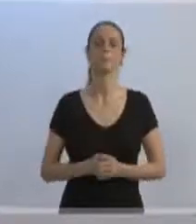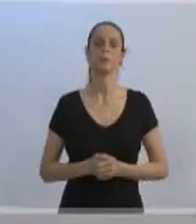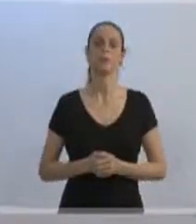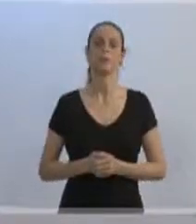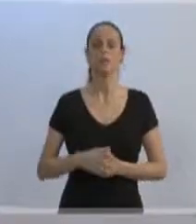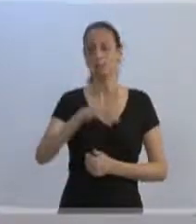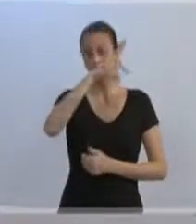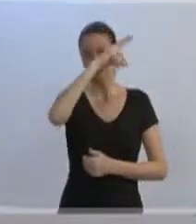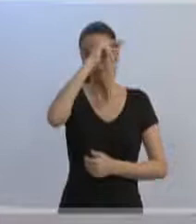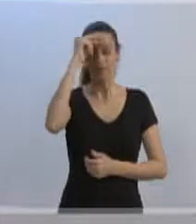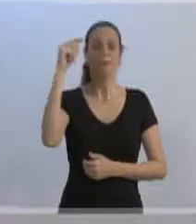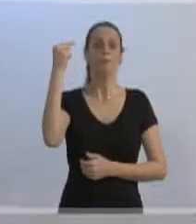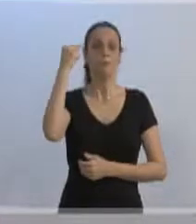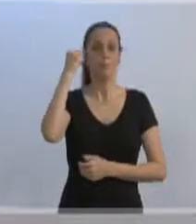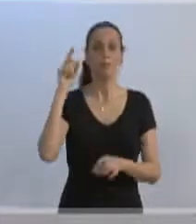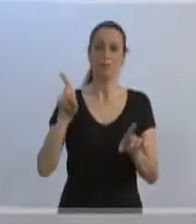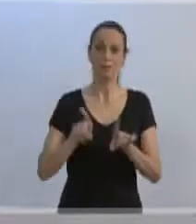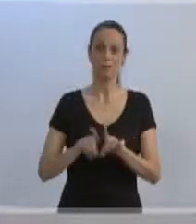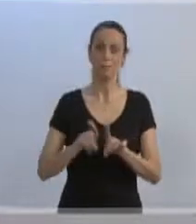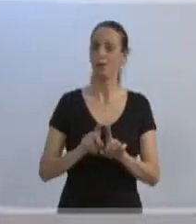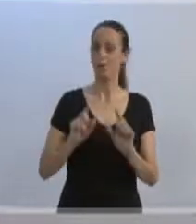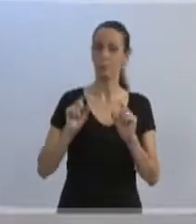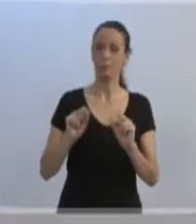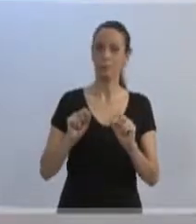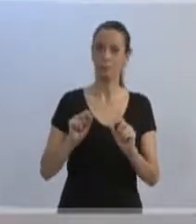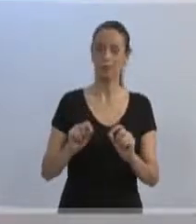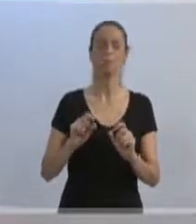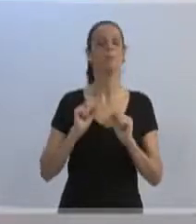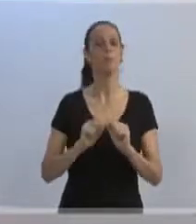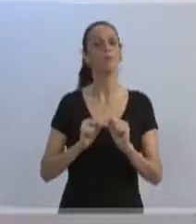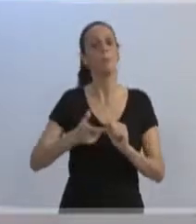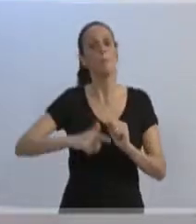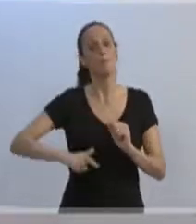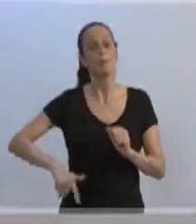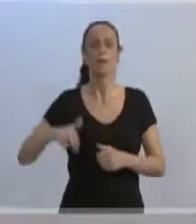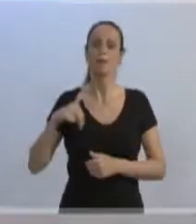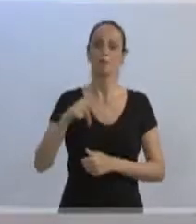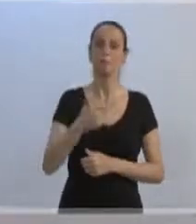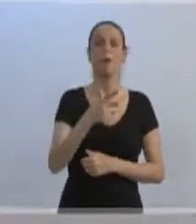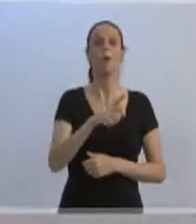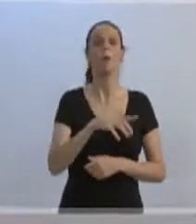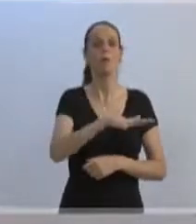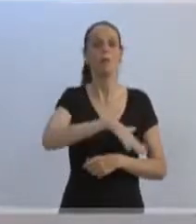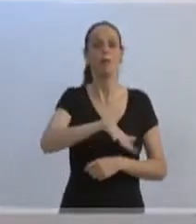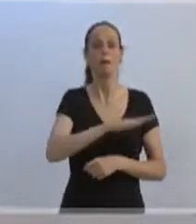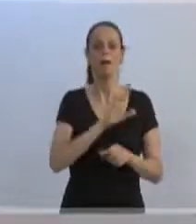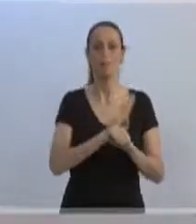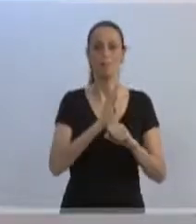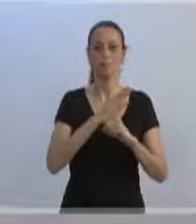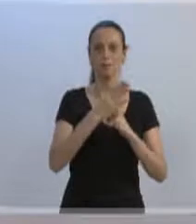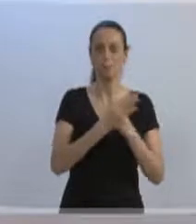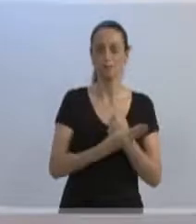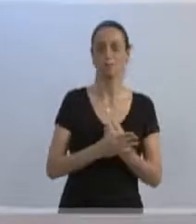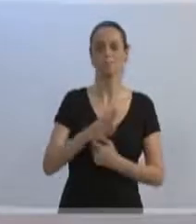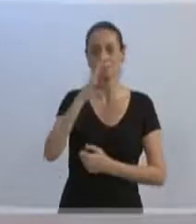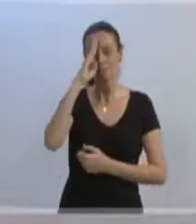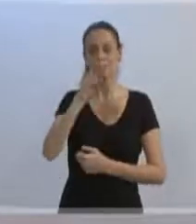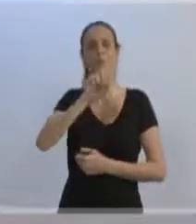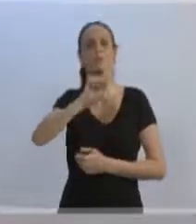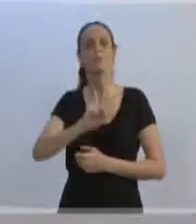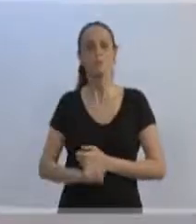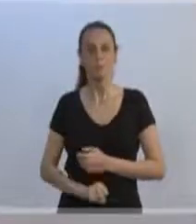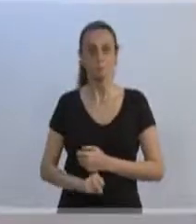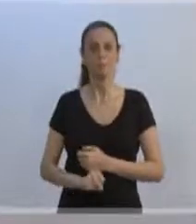poder público pense também homem é na realização de outras caminhadas em outros cantos da cidade principalmente a região sul da nossa